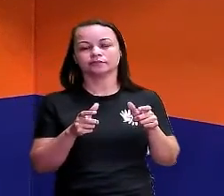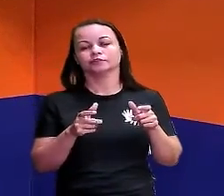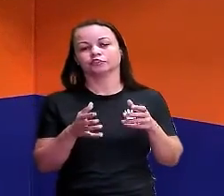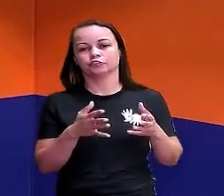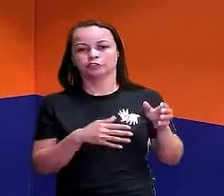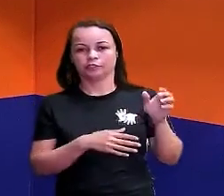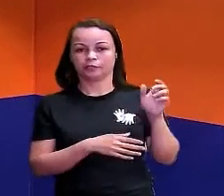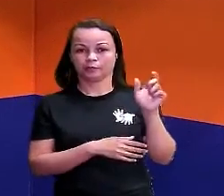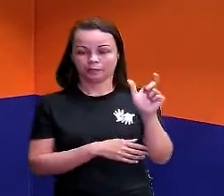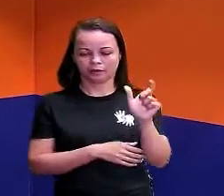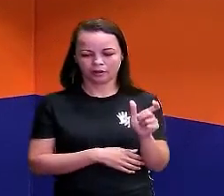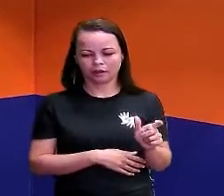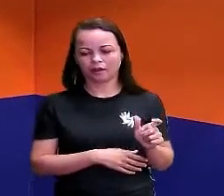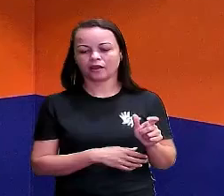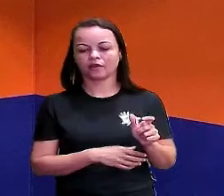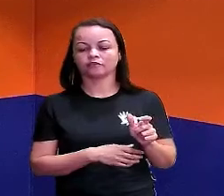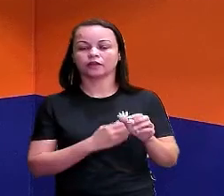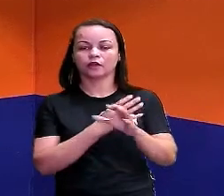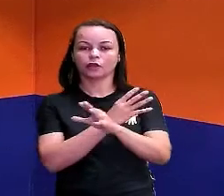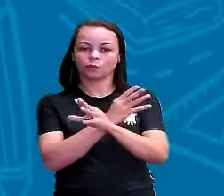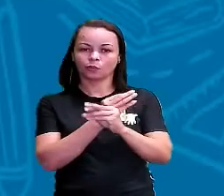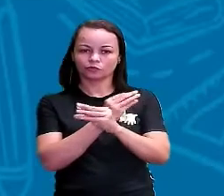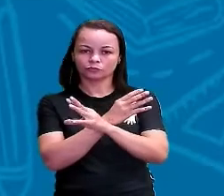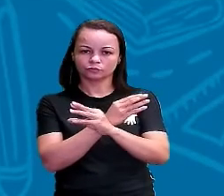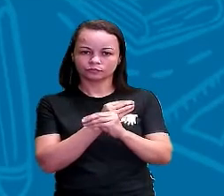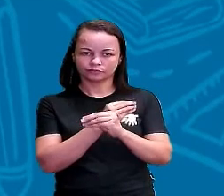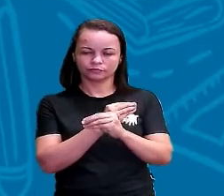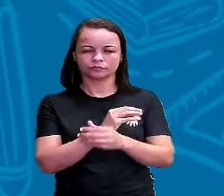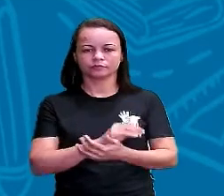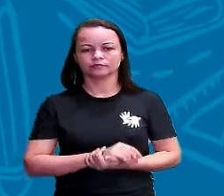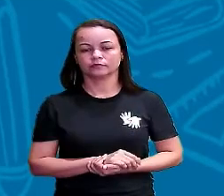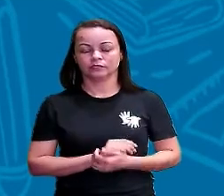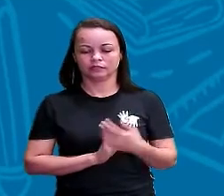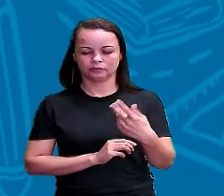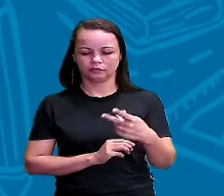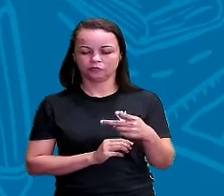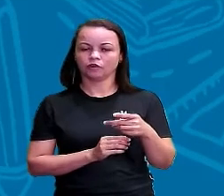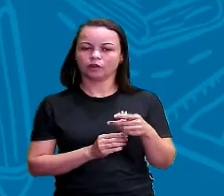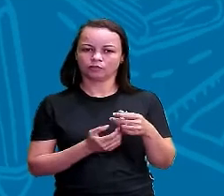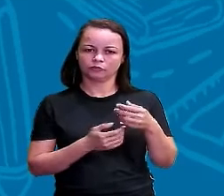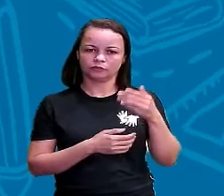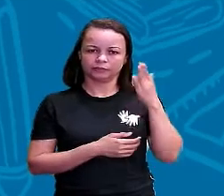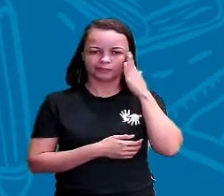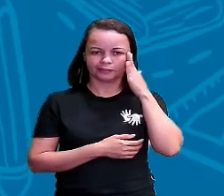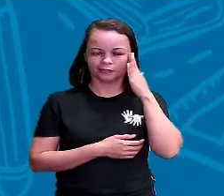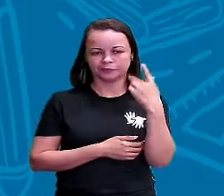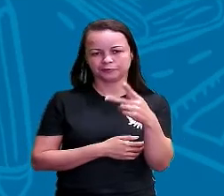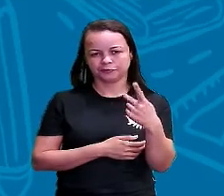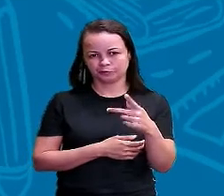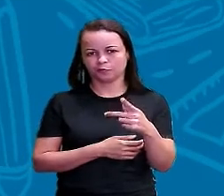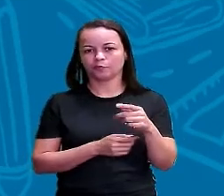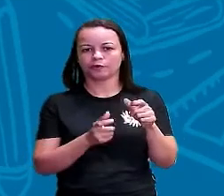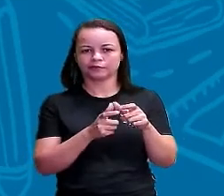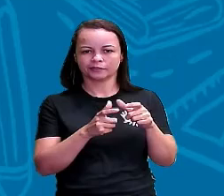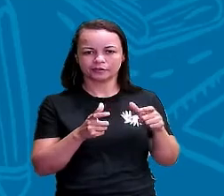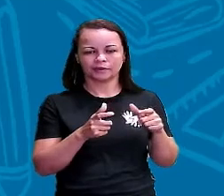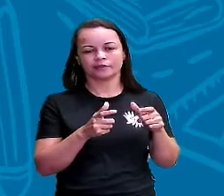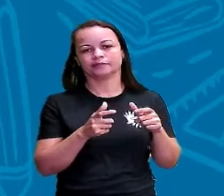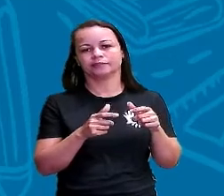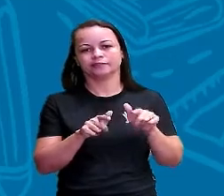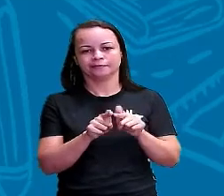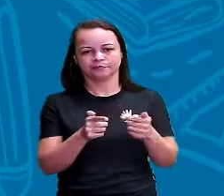Conjunções, tá bom? Então vamos revisar aí um pouco sobre essa classe gramatical. E aí, como construir